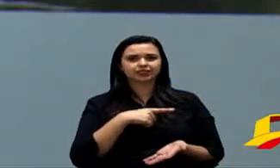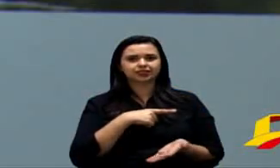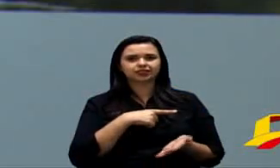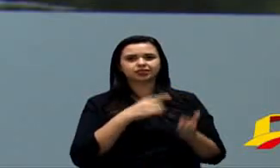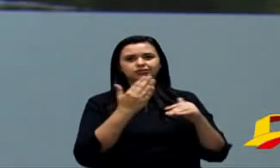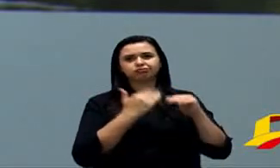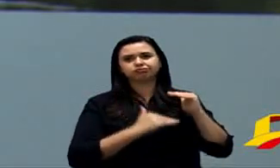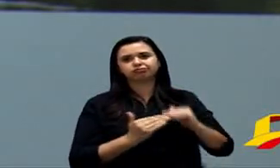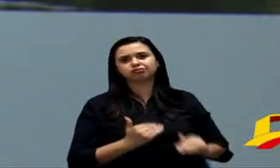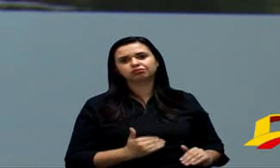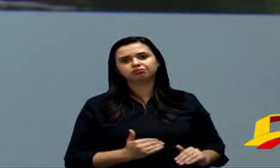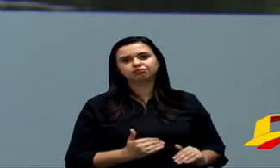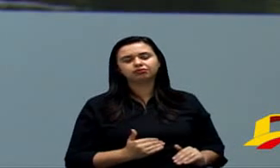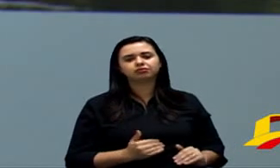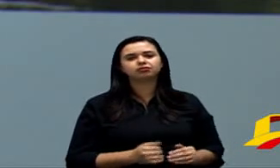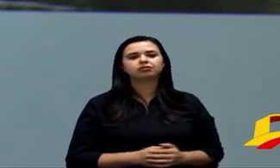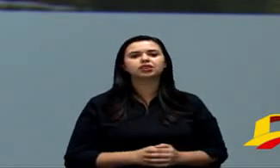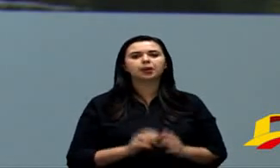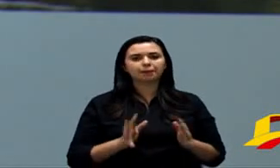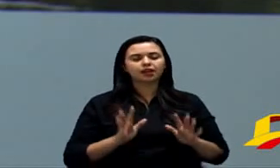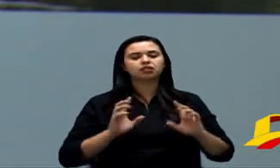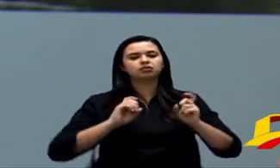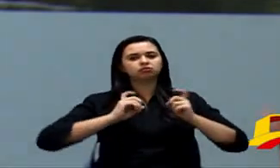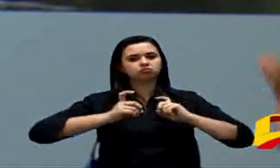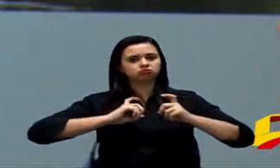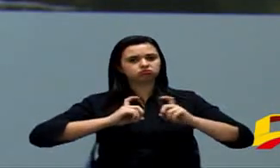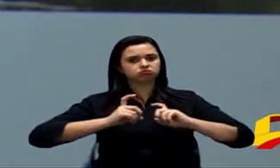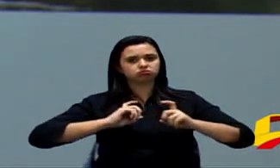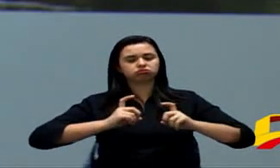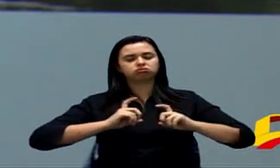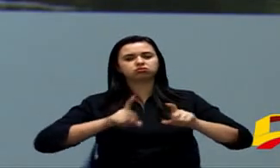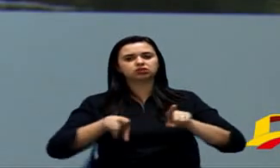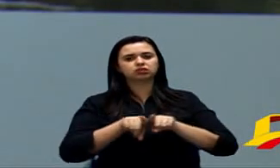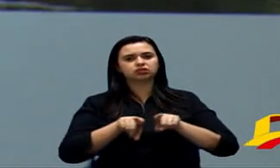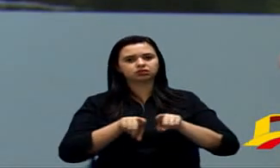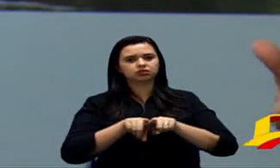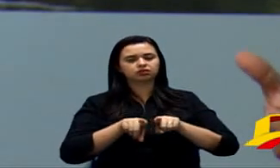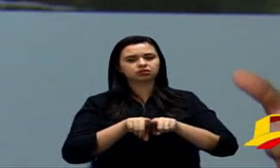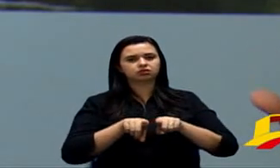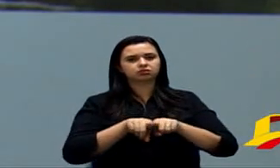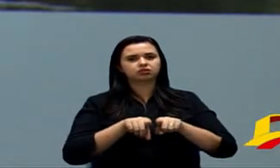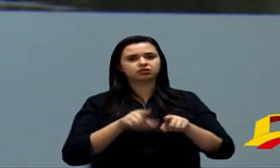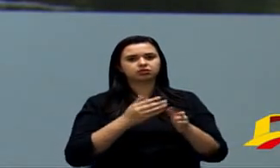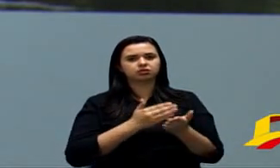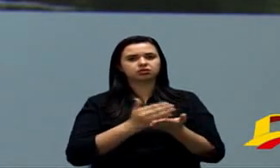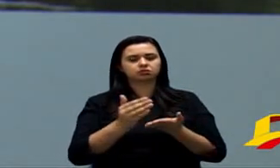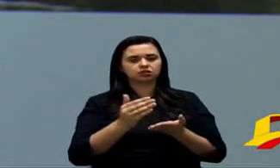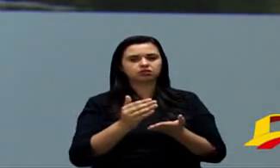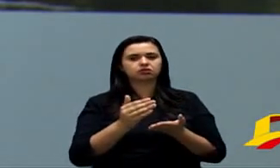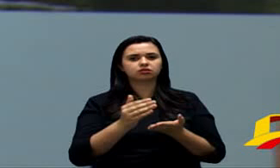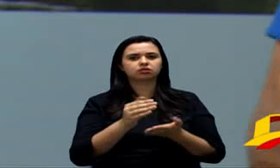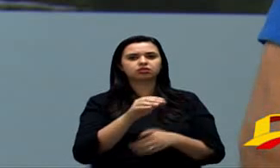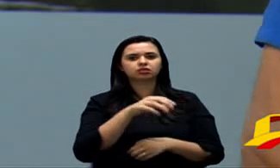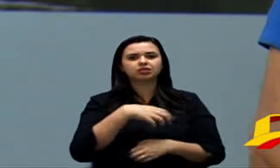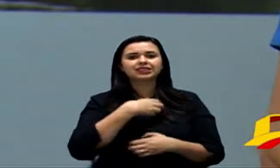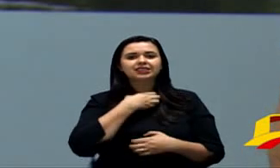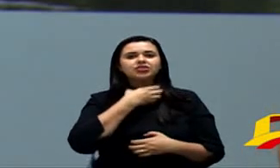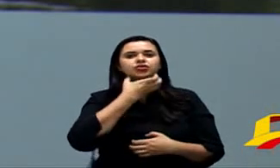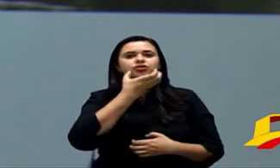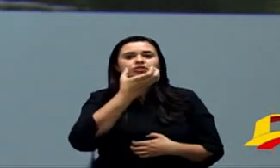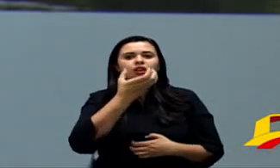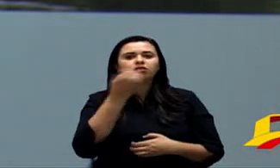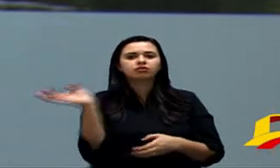Mas discutimos nessa casa também quando houve a iniciativa de se trazer girafas para o